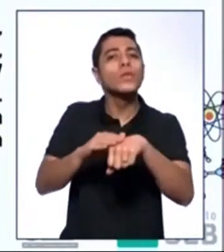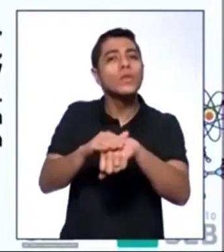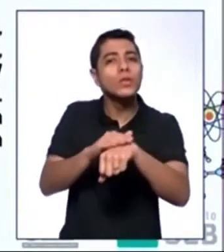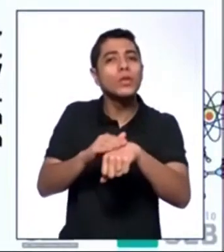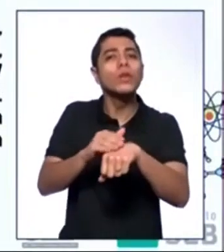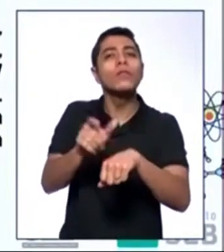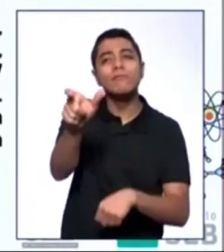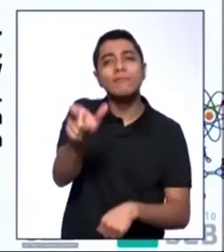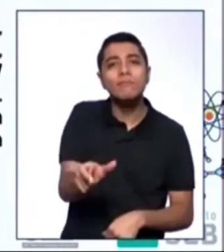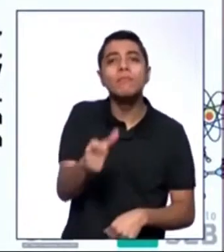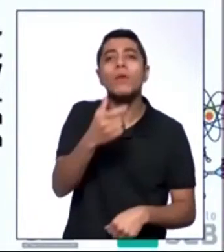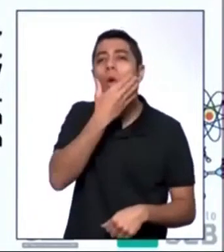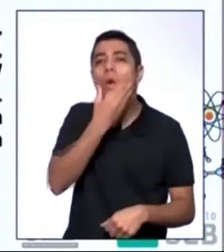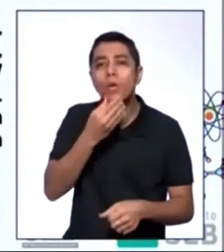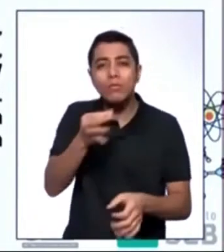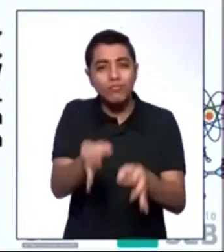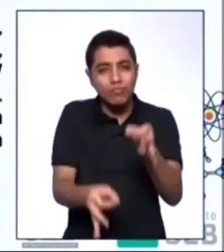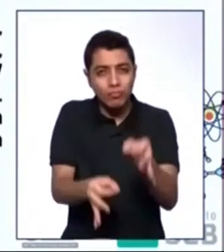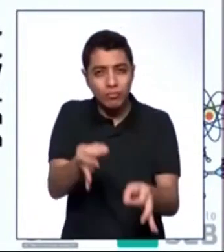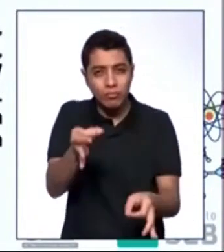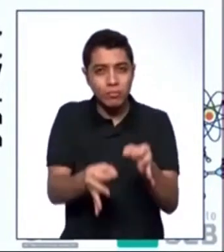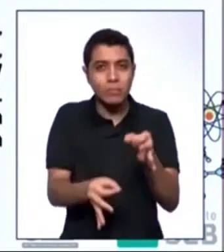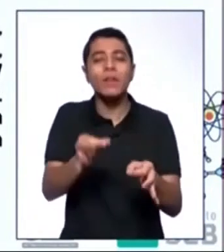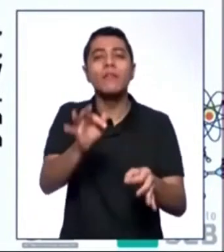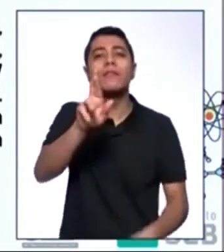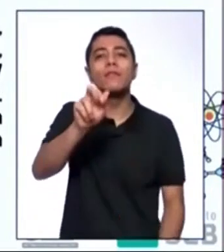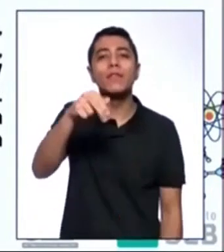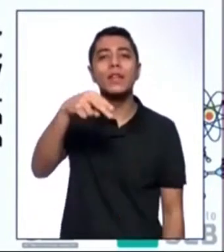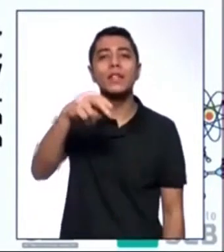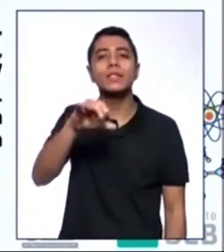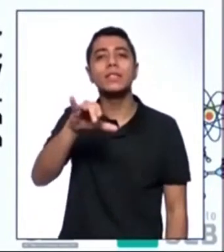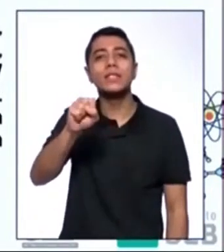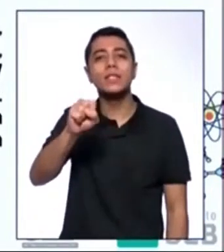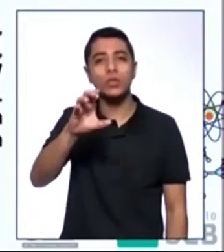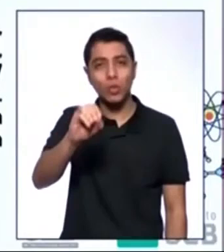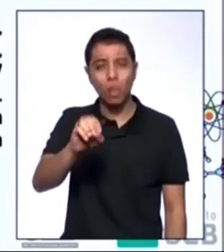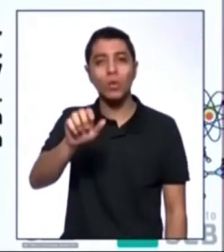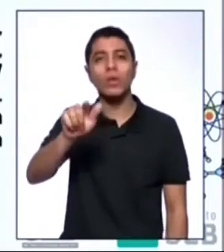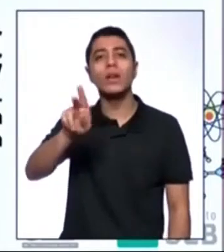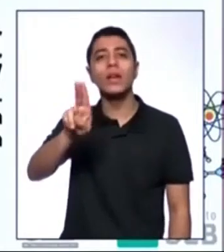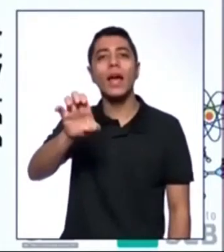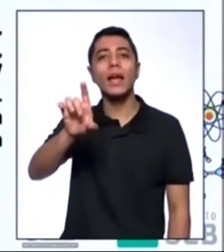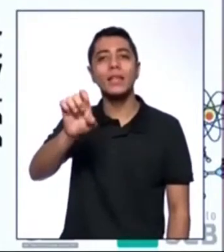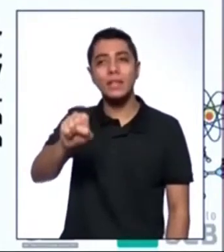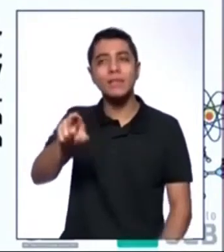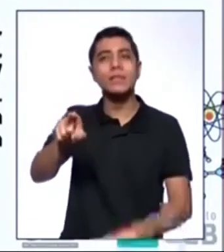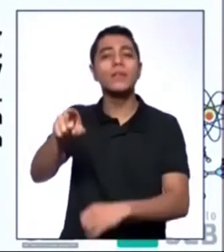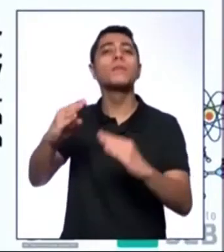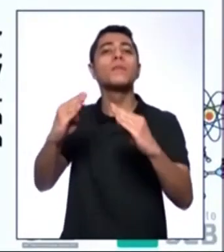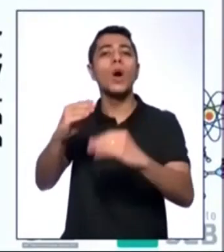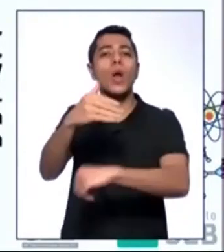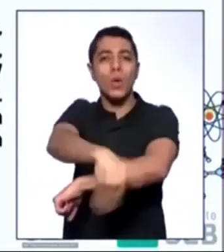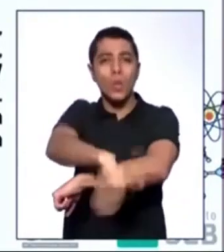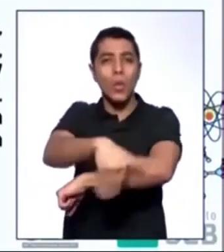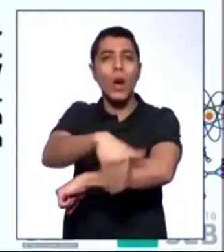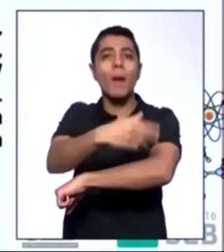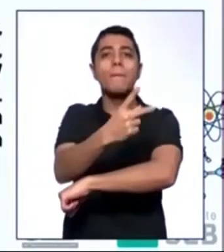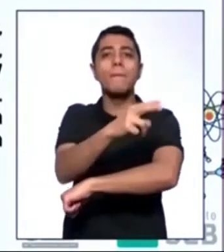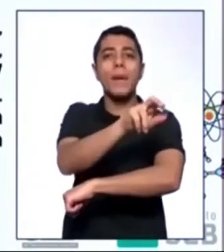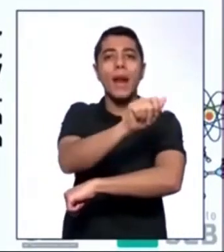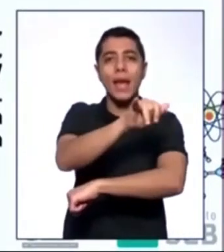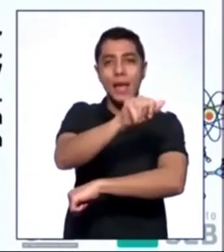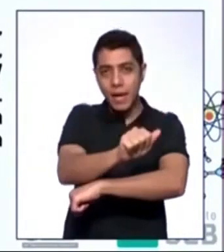tabelião juramentado Francisco Guedes, estabelecido à Rua da Praia, número 632, dar